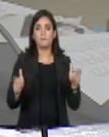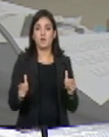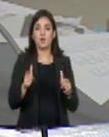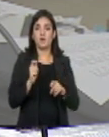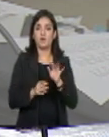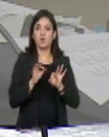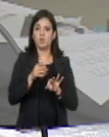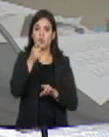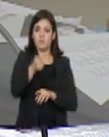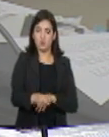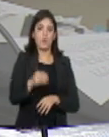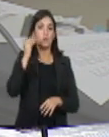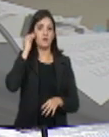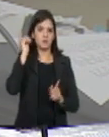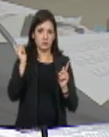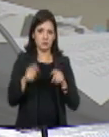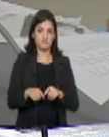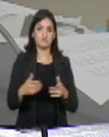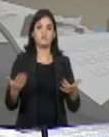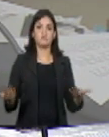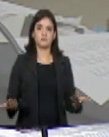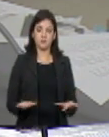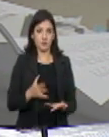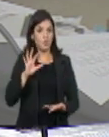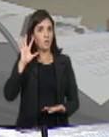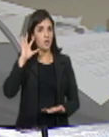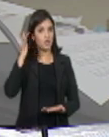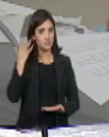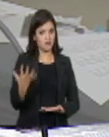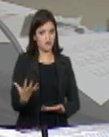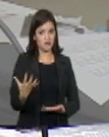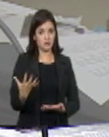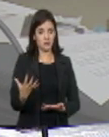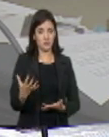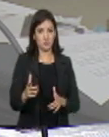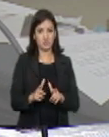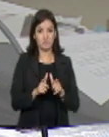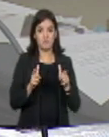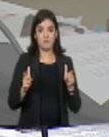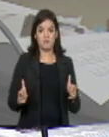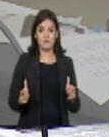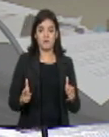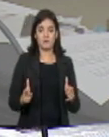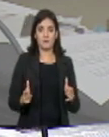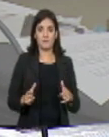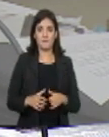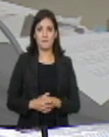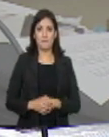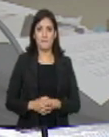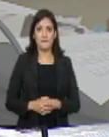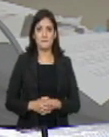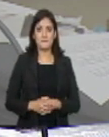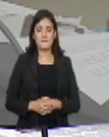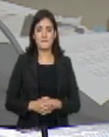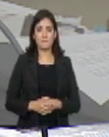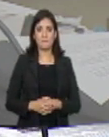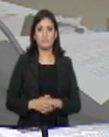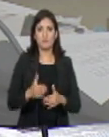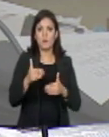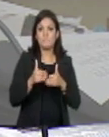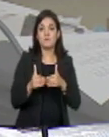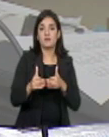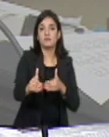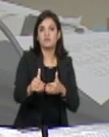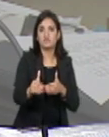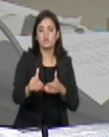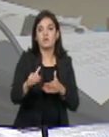entendia por essa possibilidade. Com a decisão hoje da maioria, obviamente não será daqui para frente possível